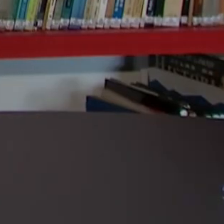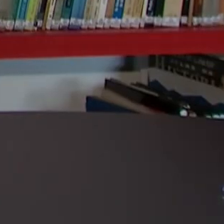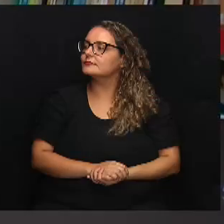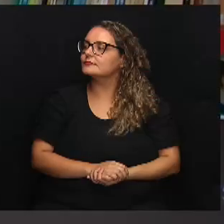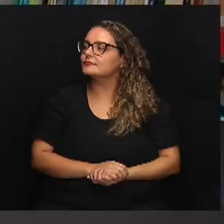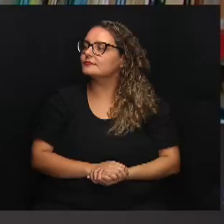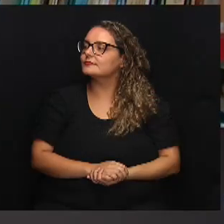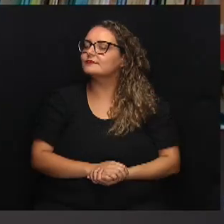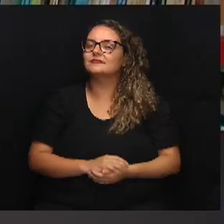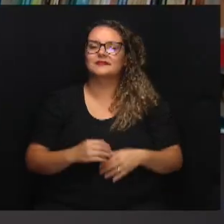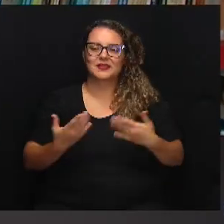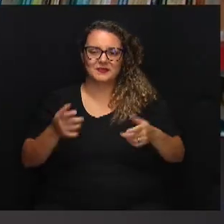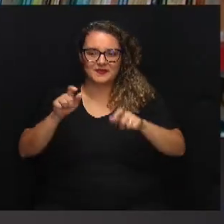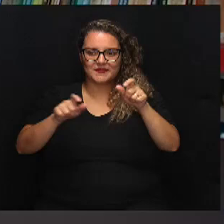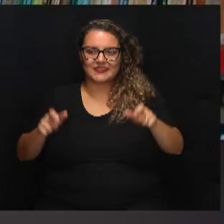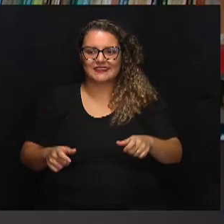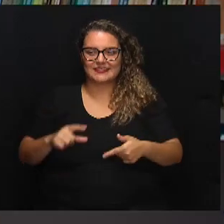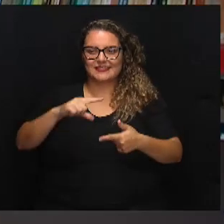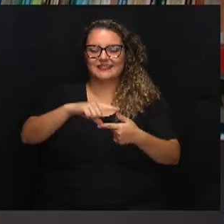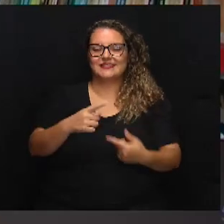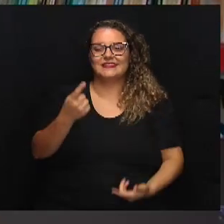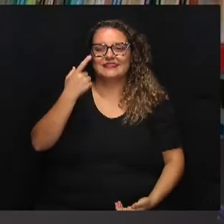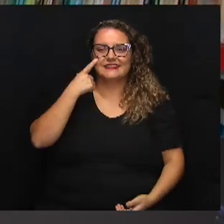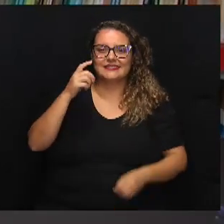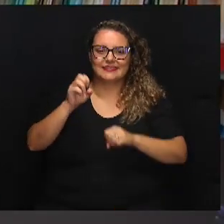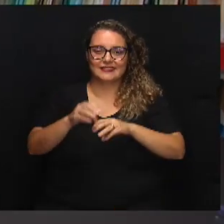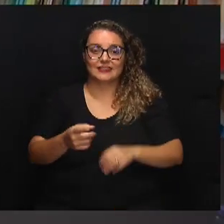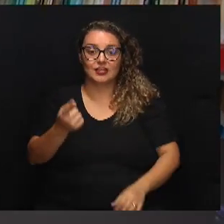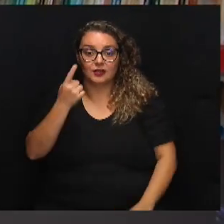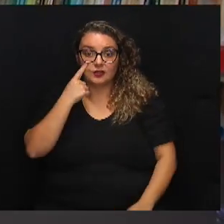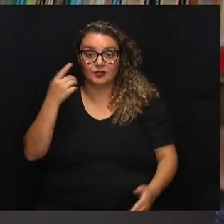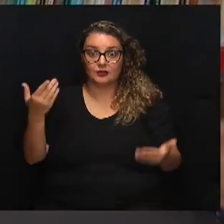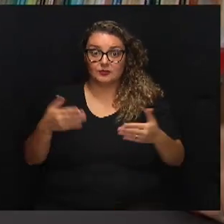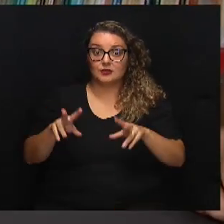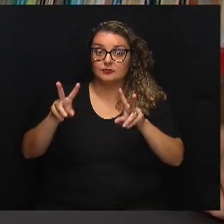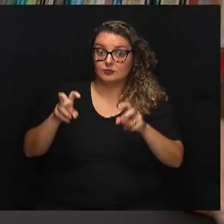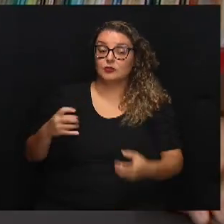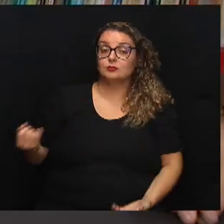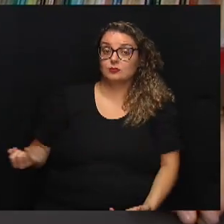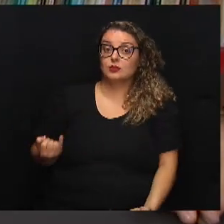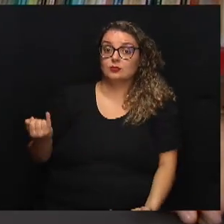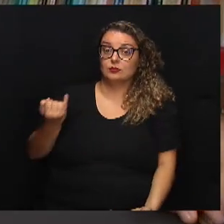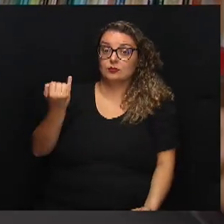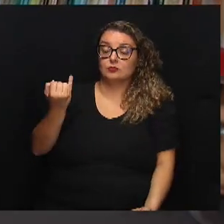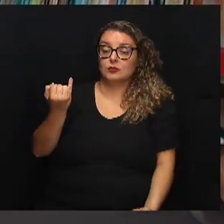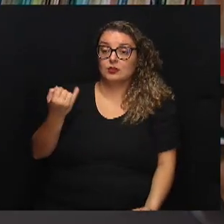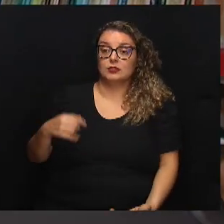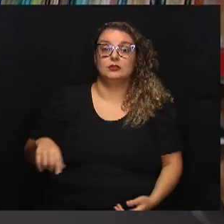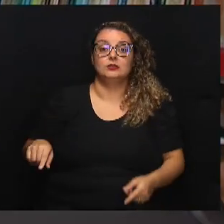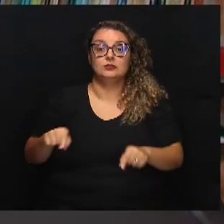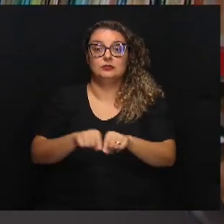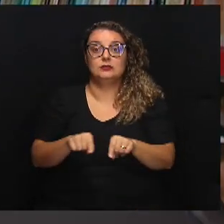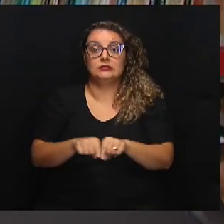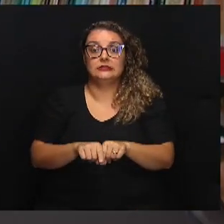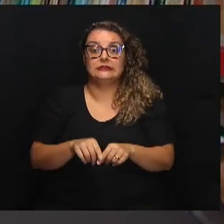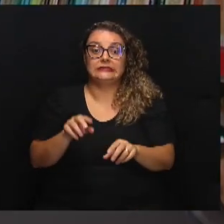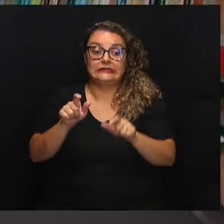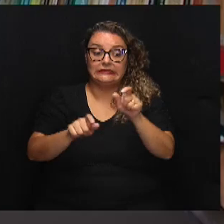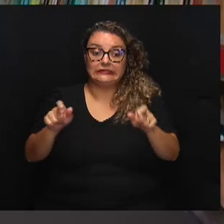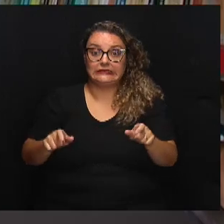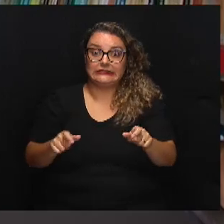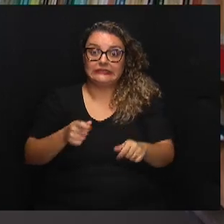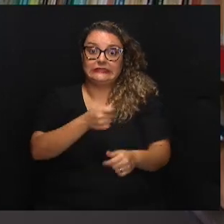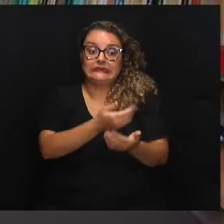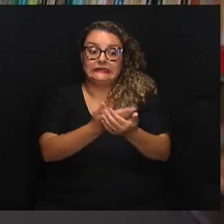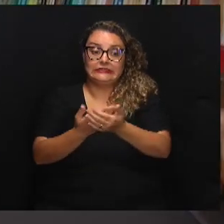Bom, é isso aí, pessoal, quadro De Olho na Educação. E olha só, hoje um assunto super importante que inclusive tira o sono de muitos